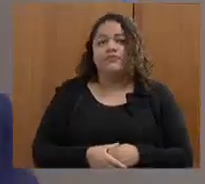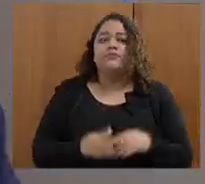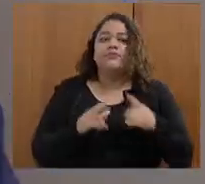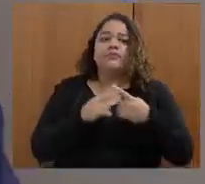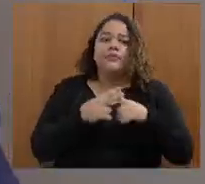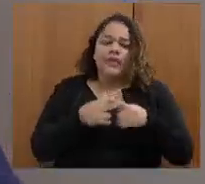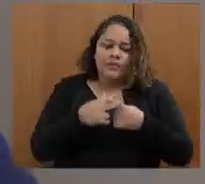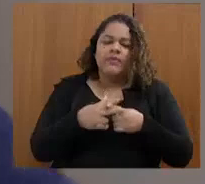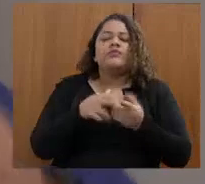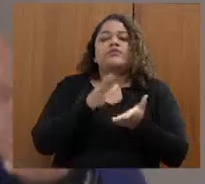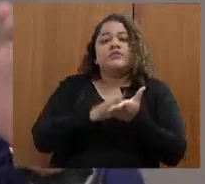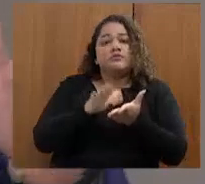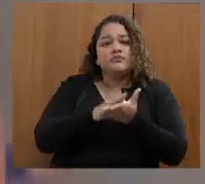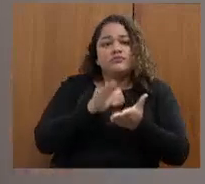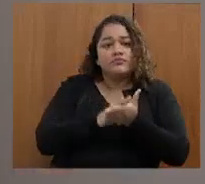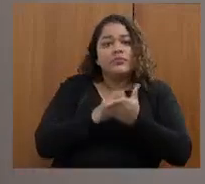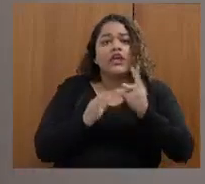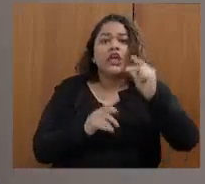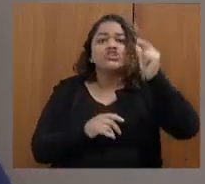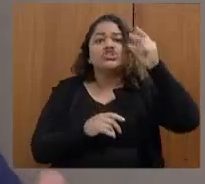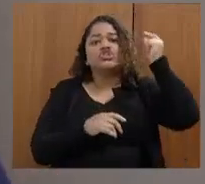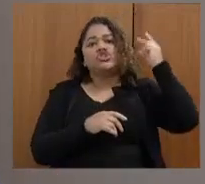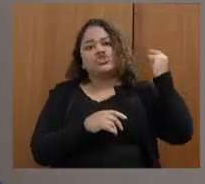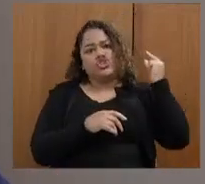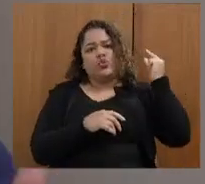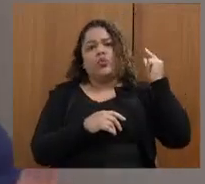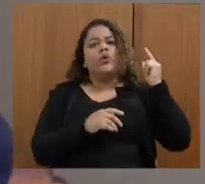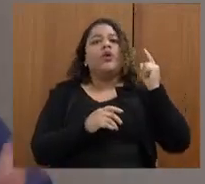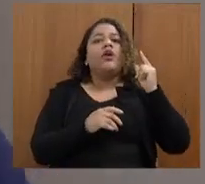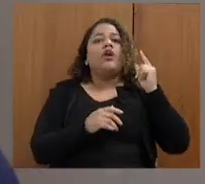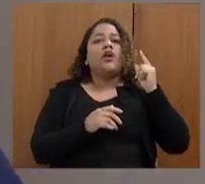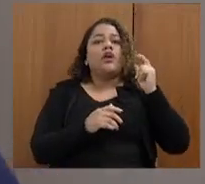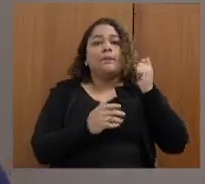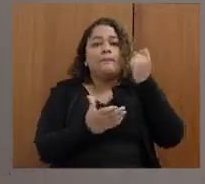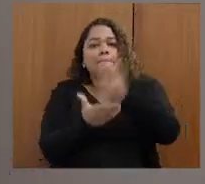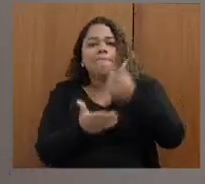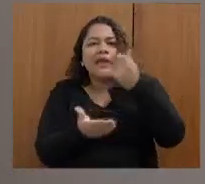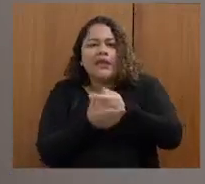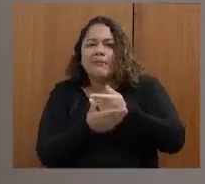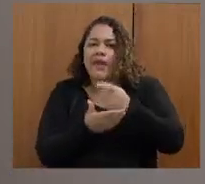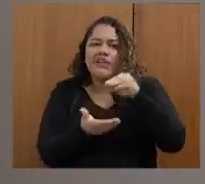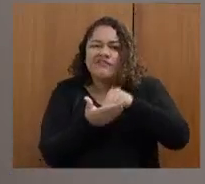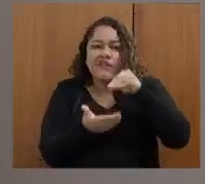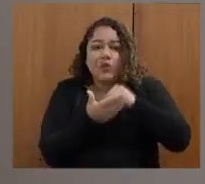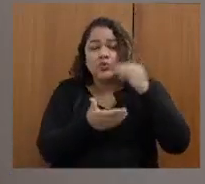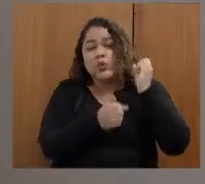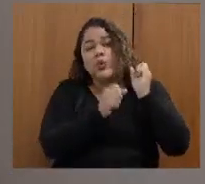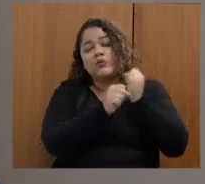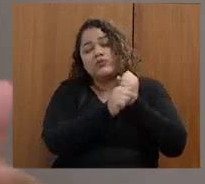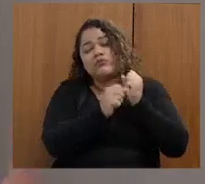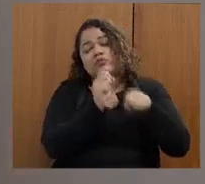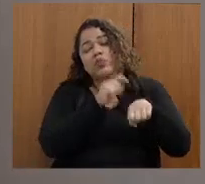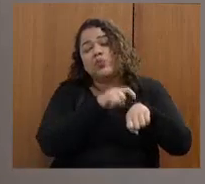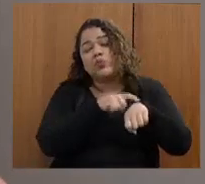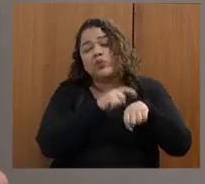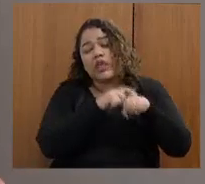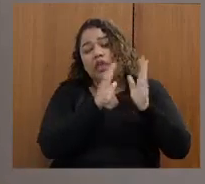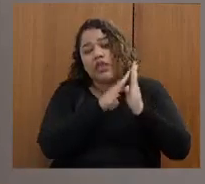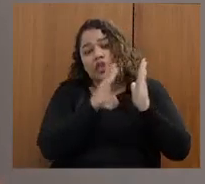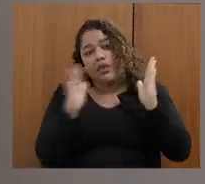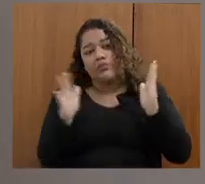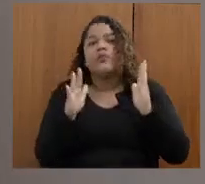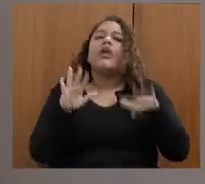antigo ficou muito tempo sem ser recebido e agora nós conseguimos regularizar esse pagamento e aumentar e ampliar